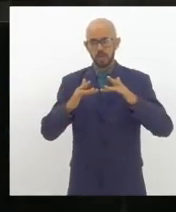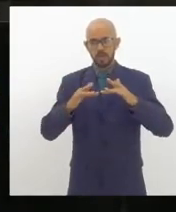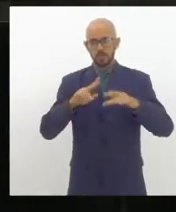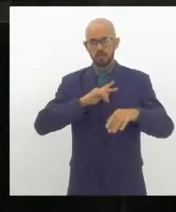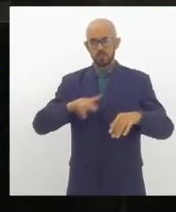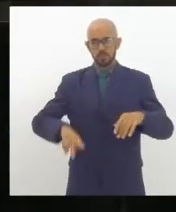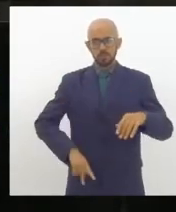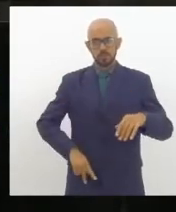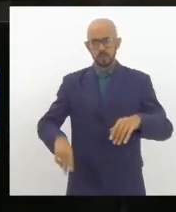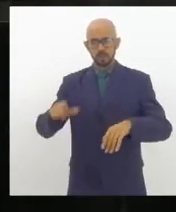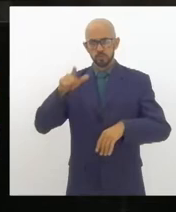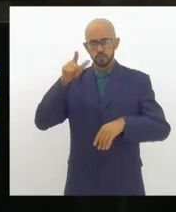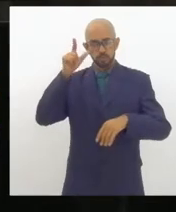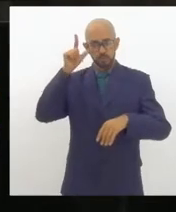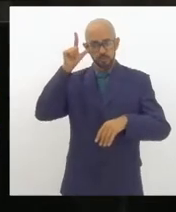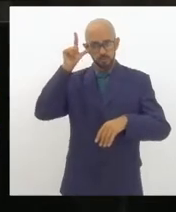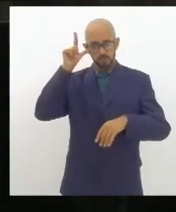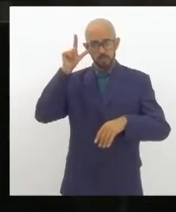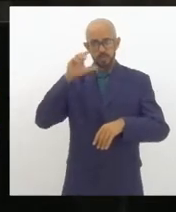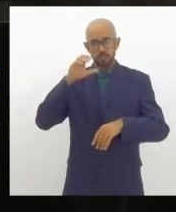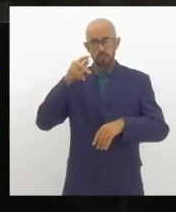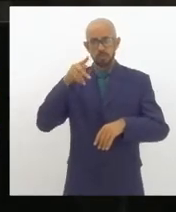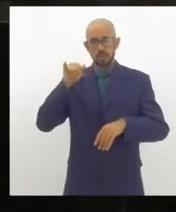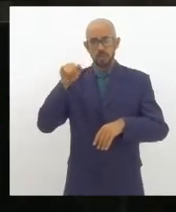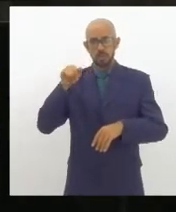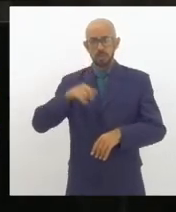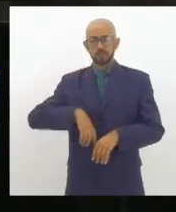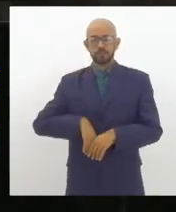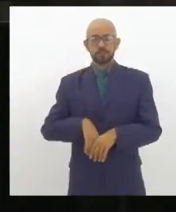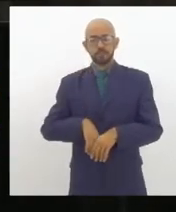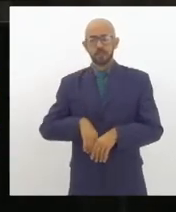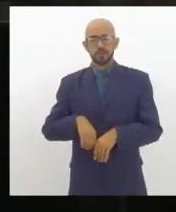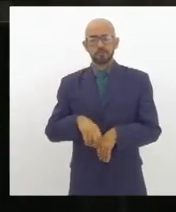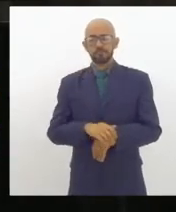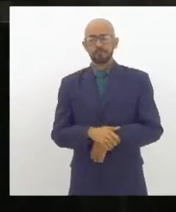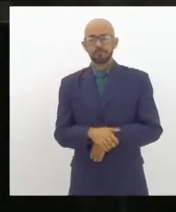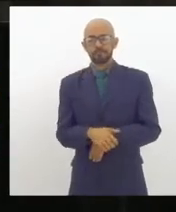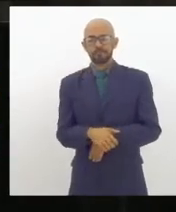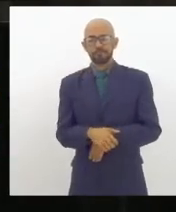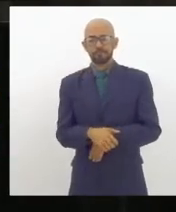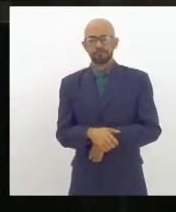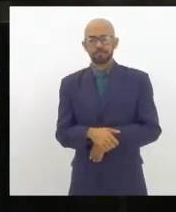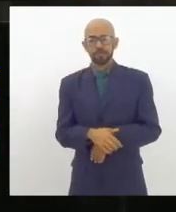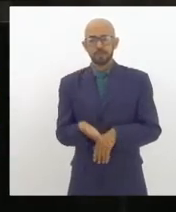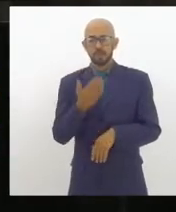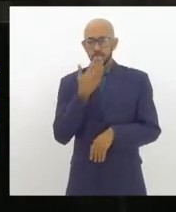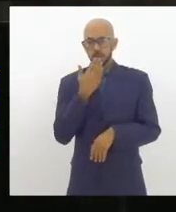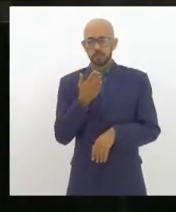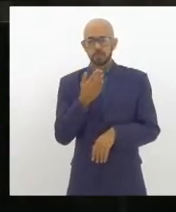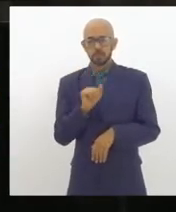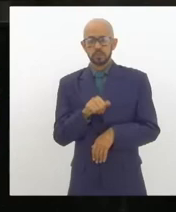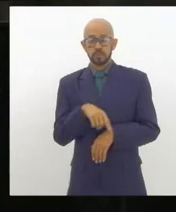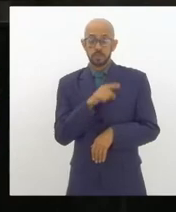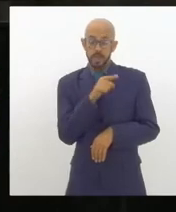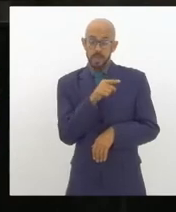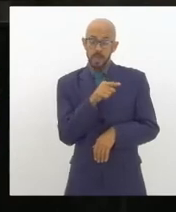presidente da CPI, deputada Lucinha, e solicitar que a